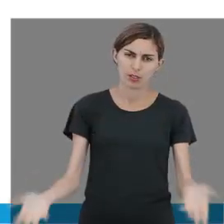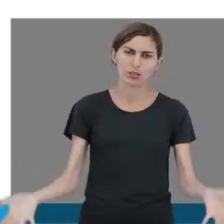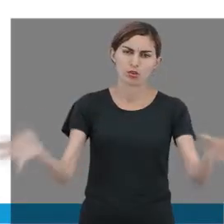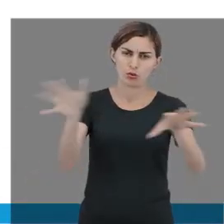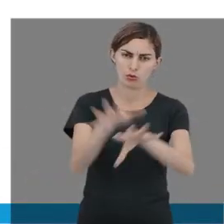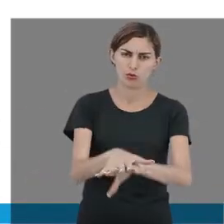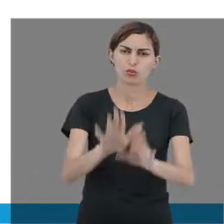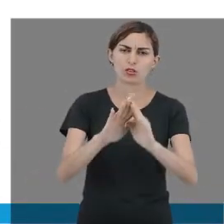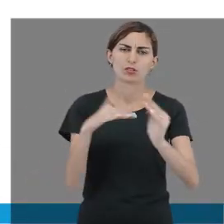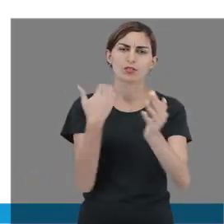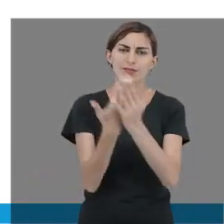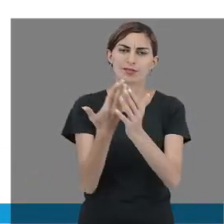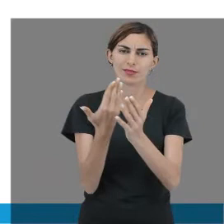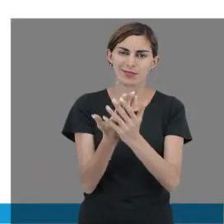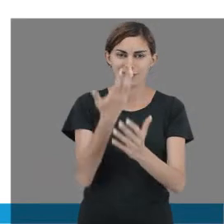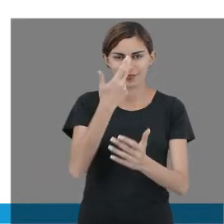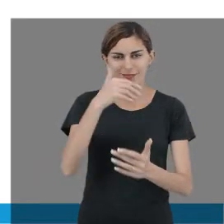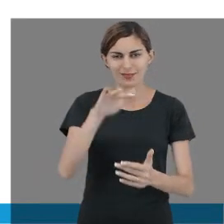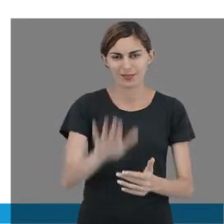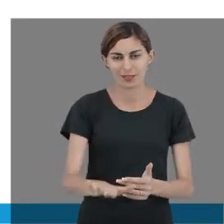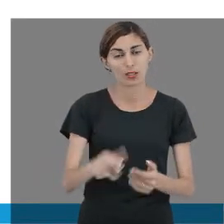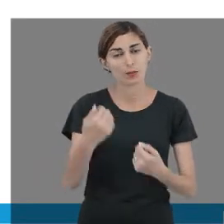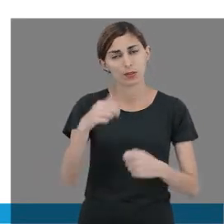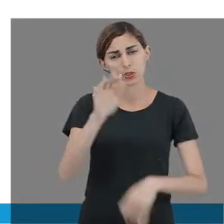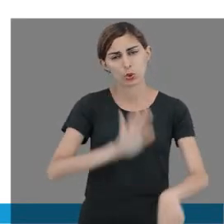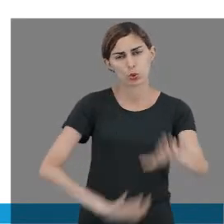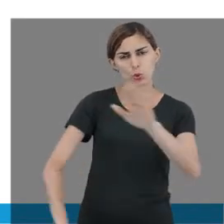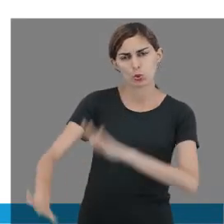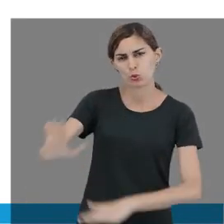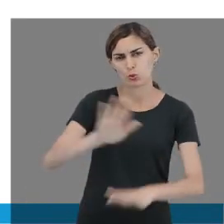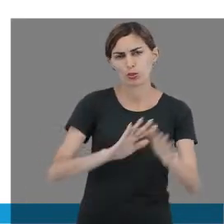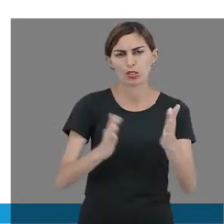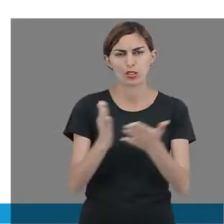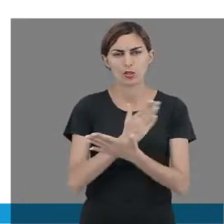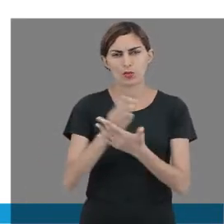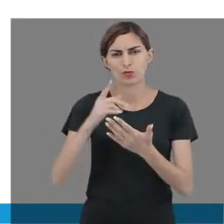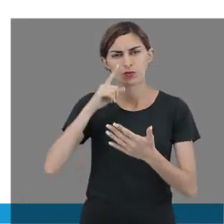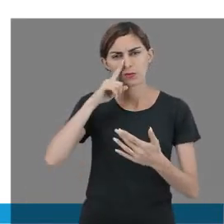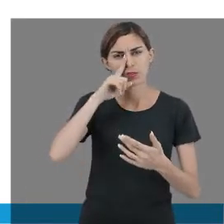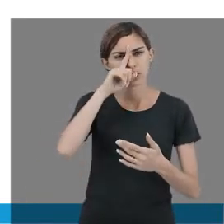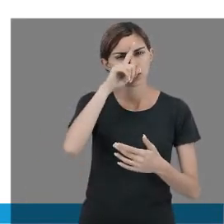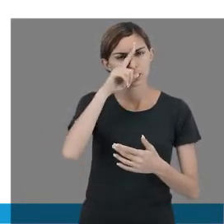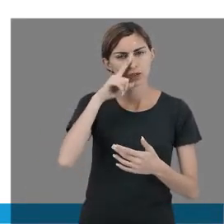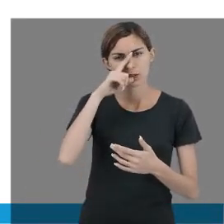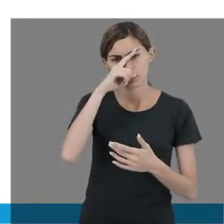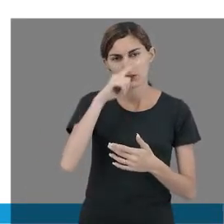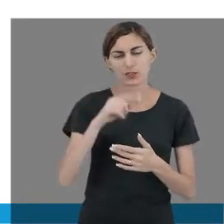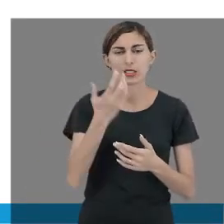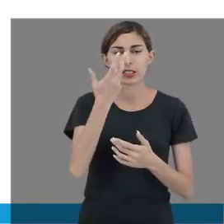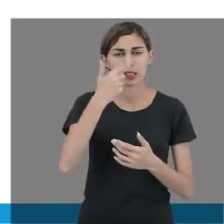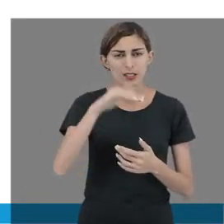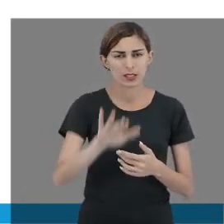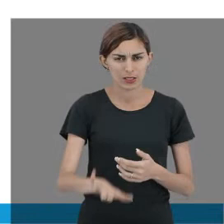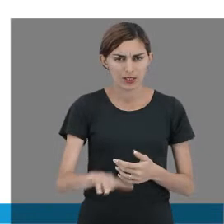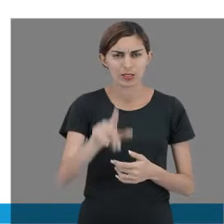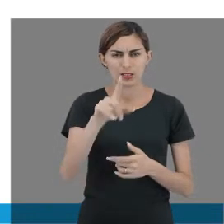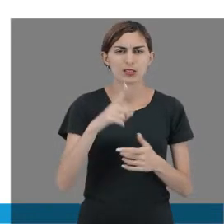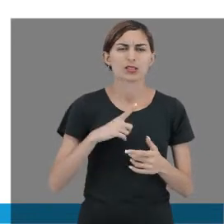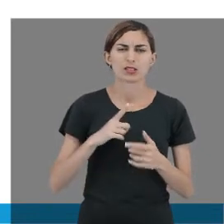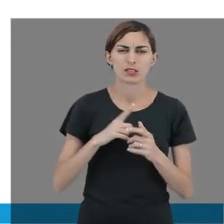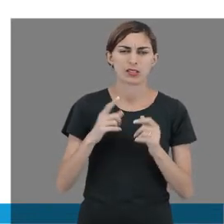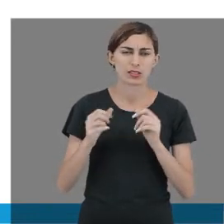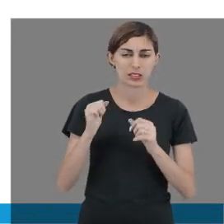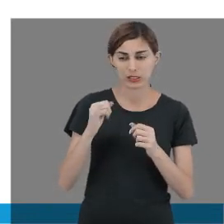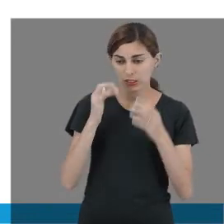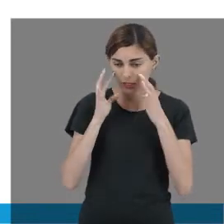na escola, né? A gente tem que tomar muito cuidado com os riscos que podem evoluir para deformidades. Então, a criança que tem uma postura dessa, se a gente